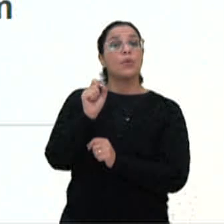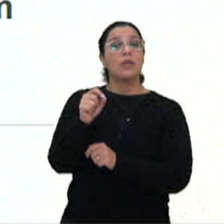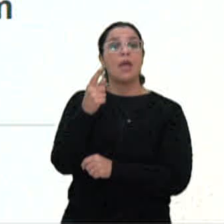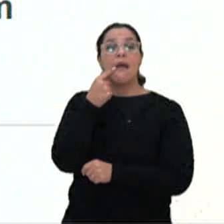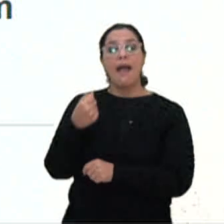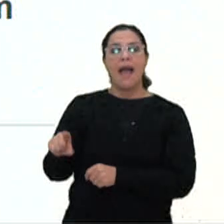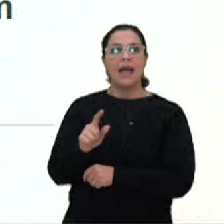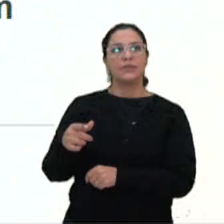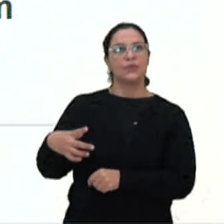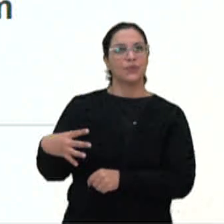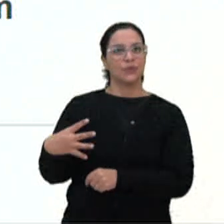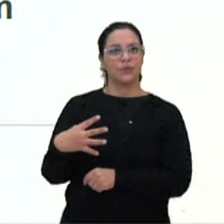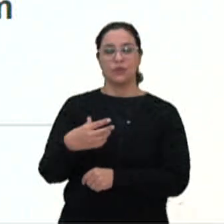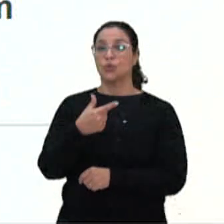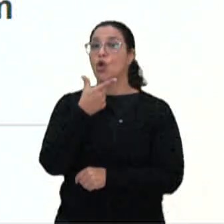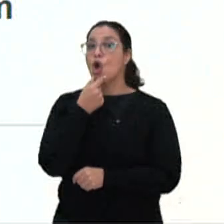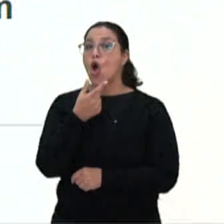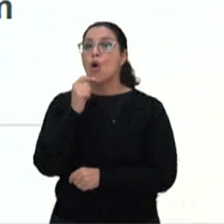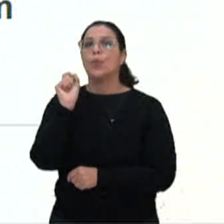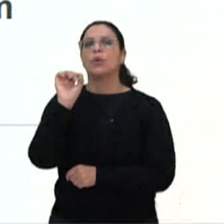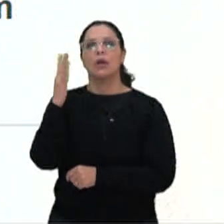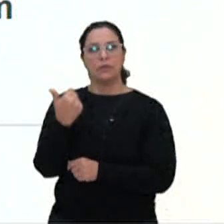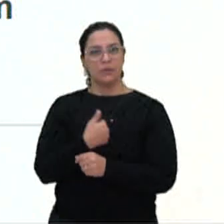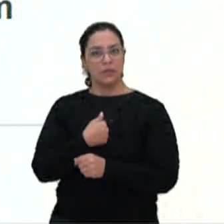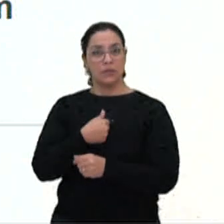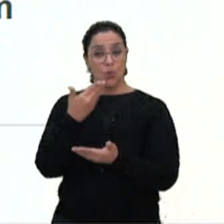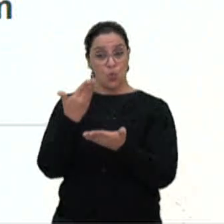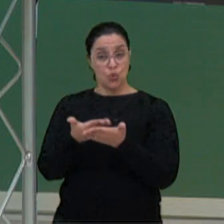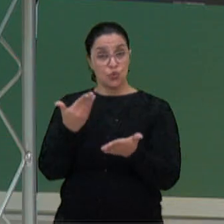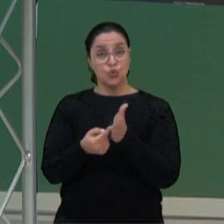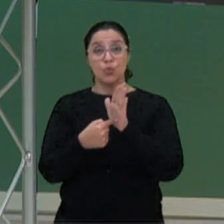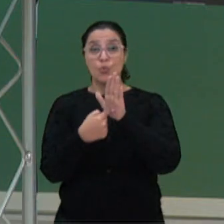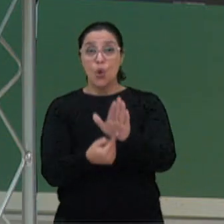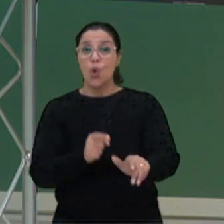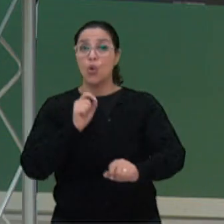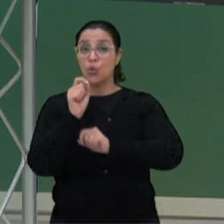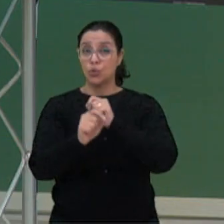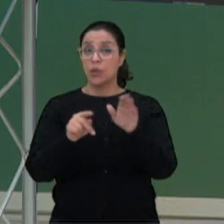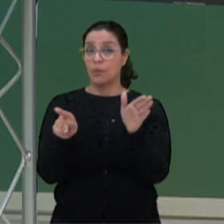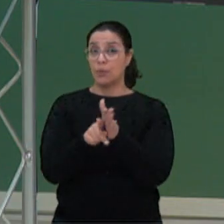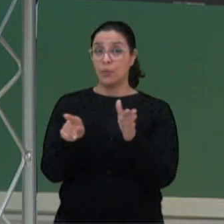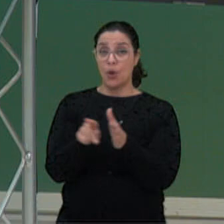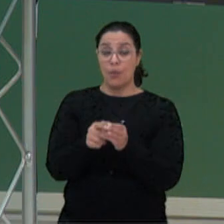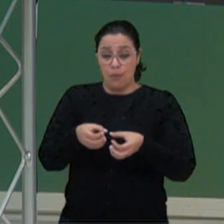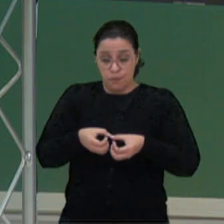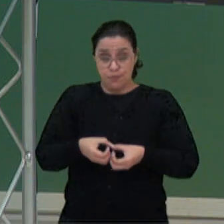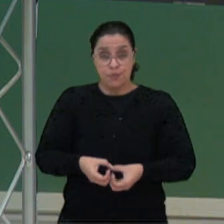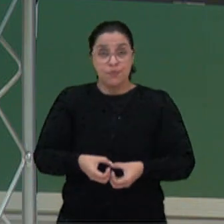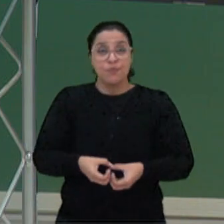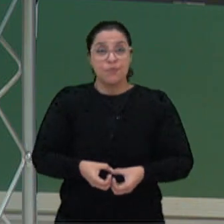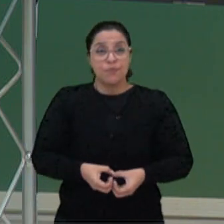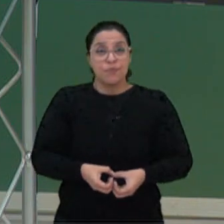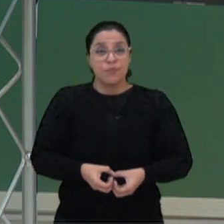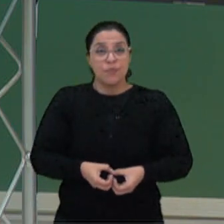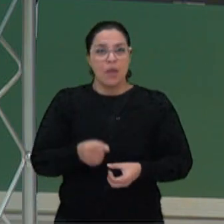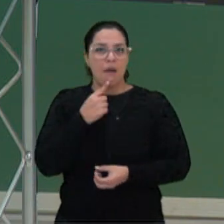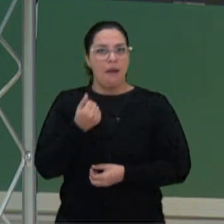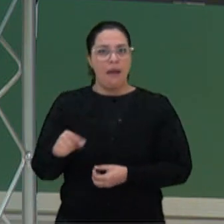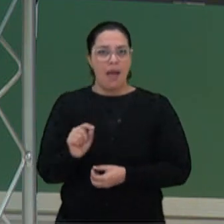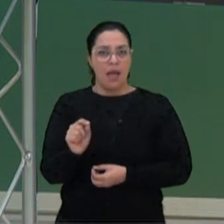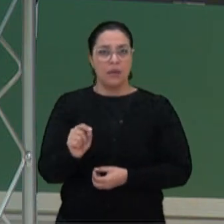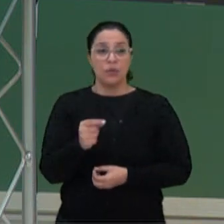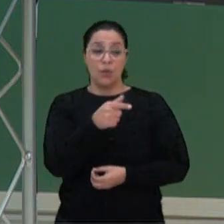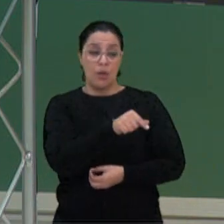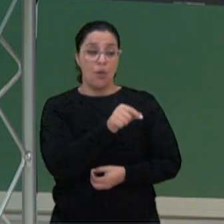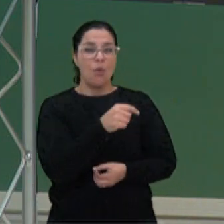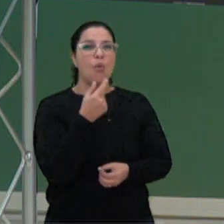diz estudo. Olha só o que esse estudo conseguiu comprovar, gente. Está comparando o testículo de 2 camundongos, um que não